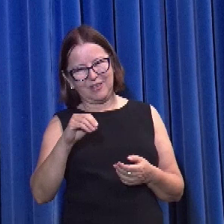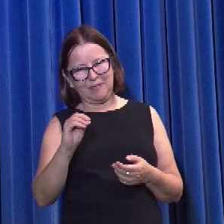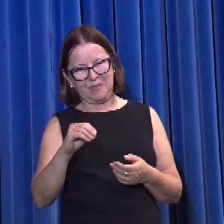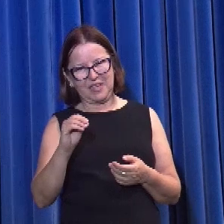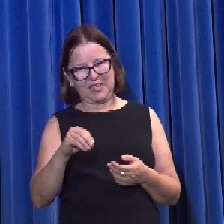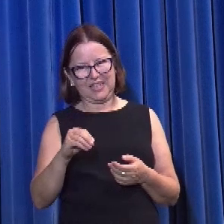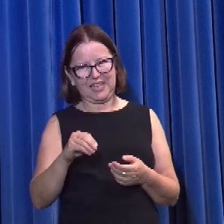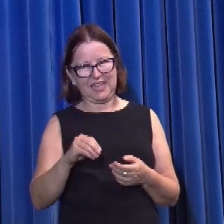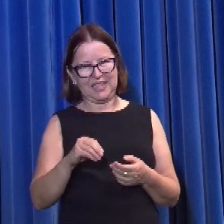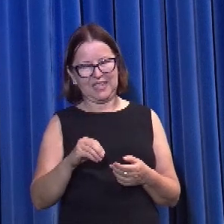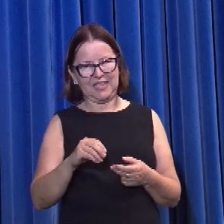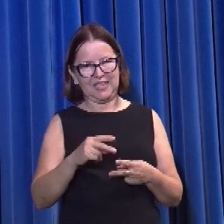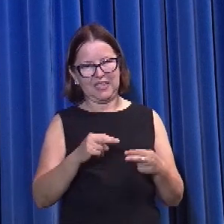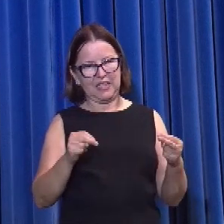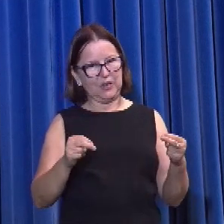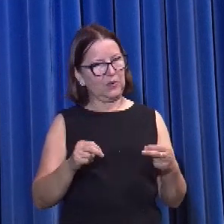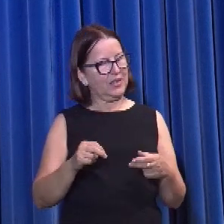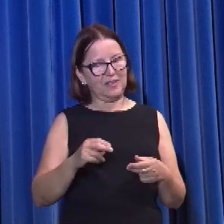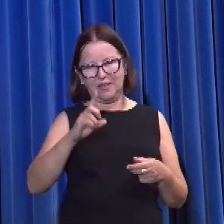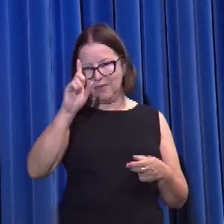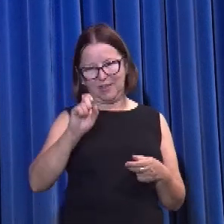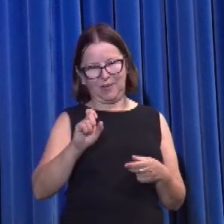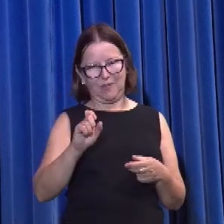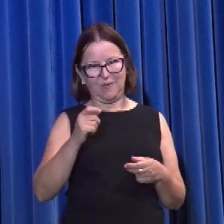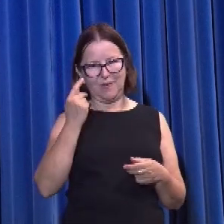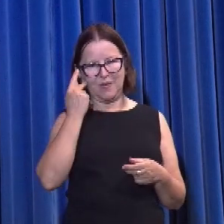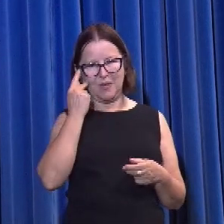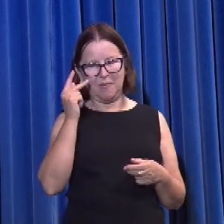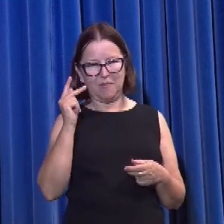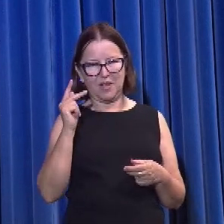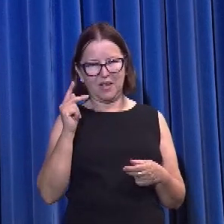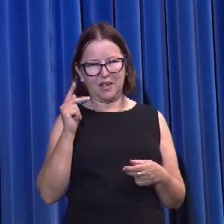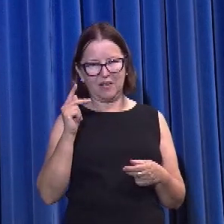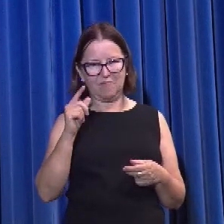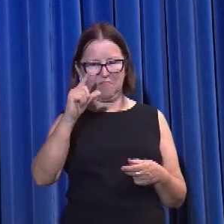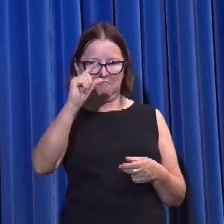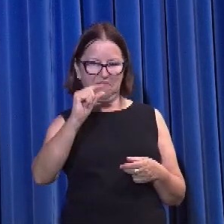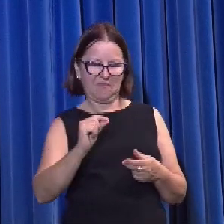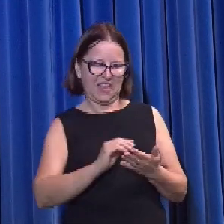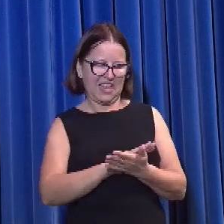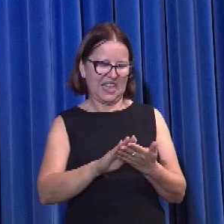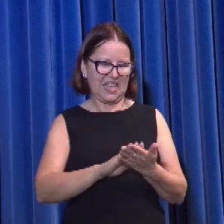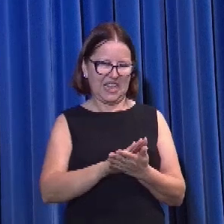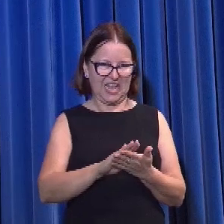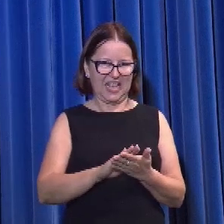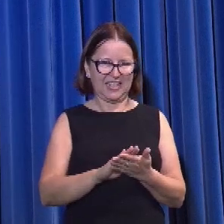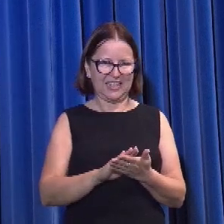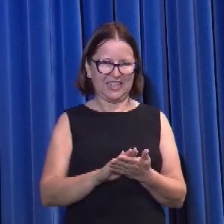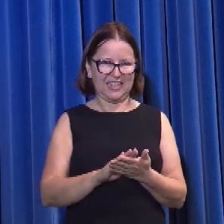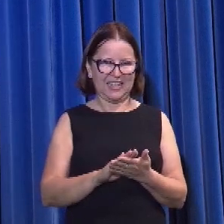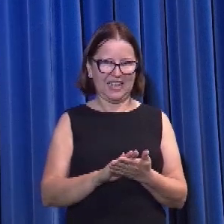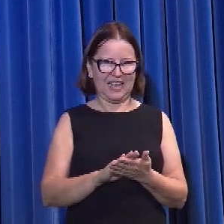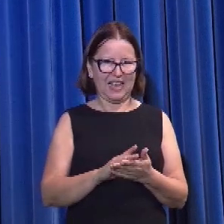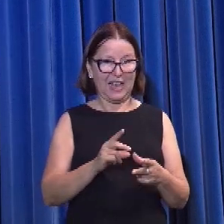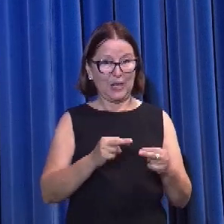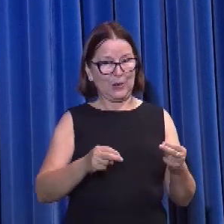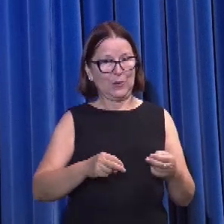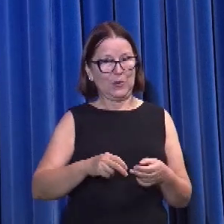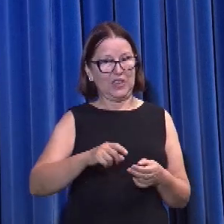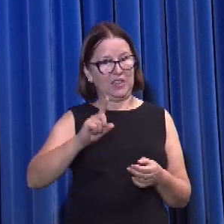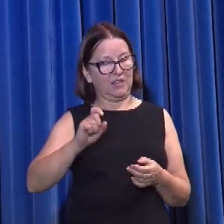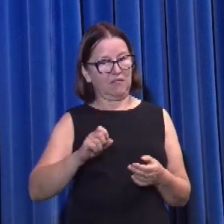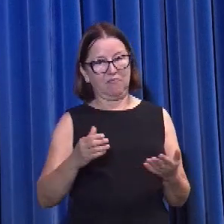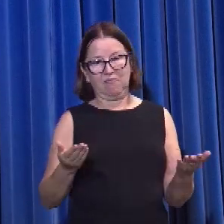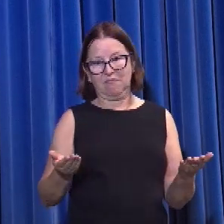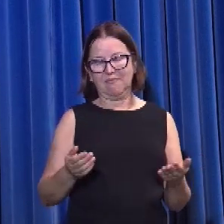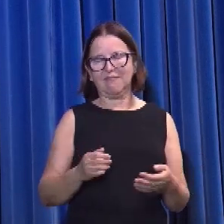e aquelas que não são, para reduzir a nada que são, as que são. Se